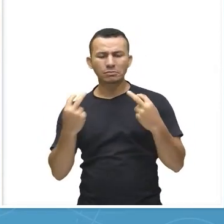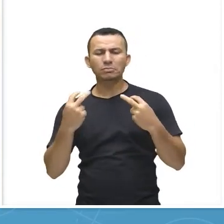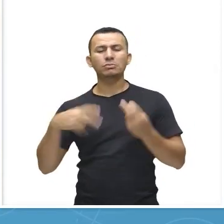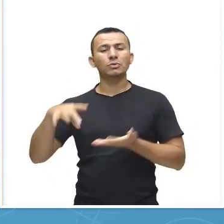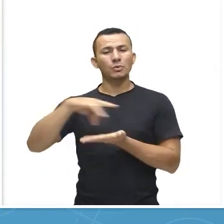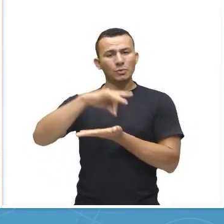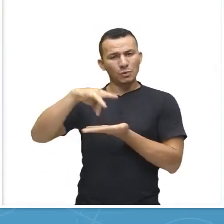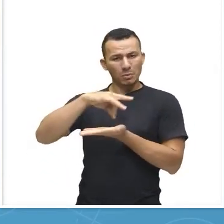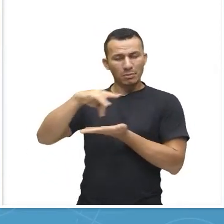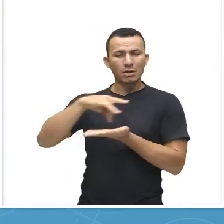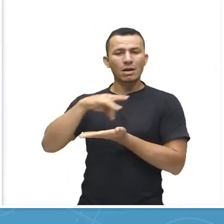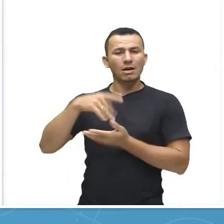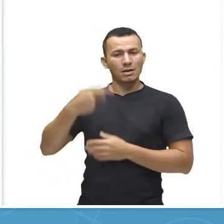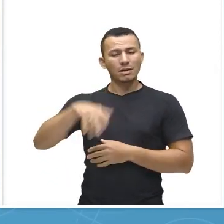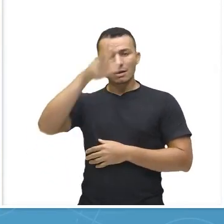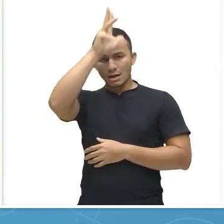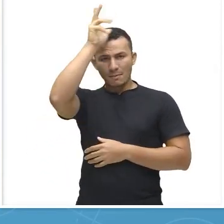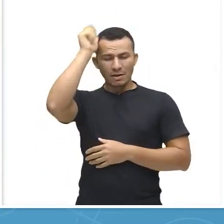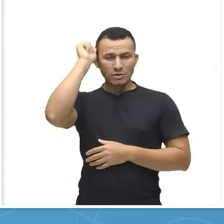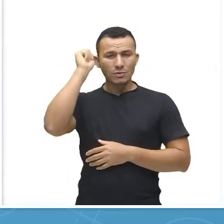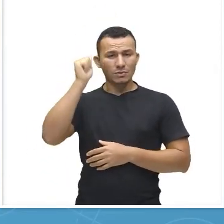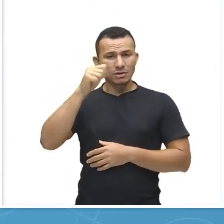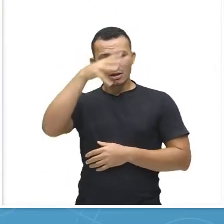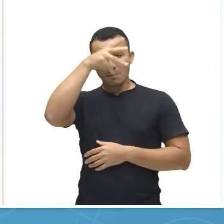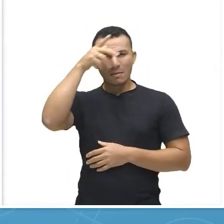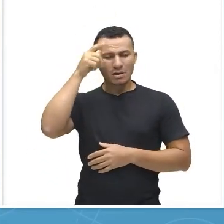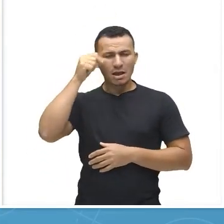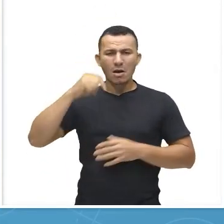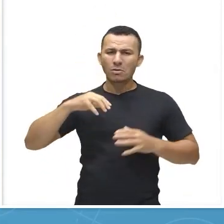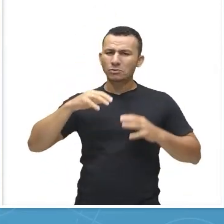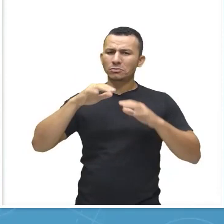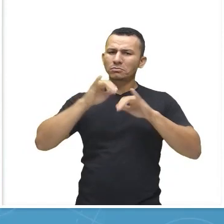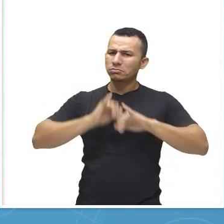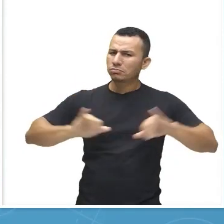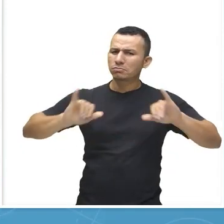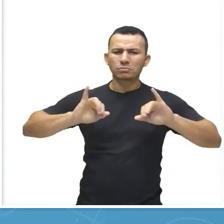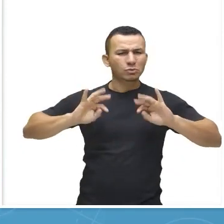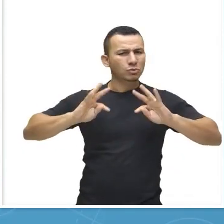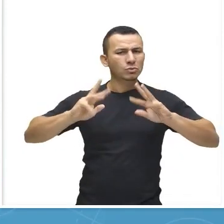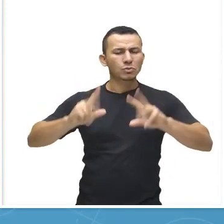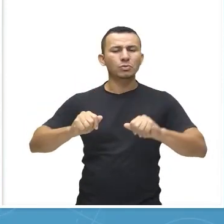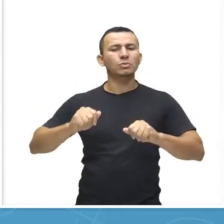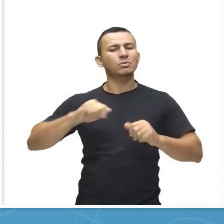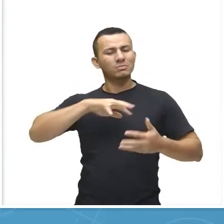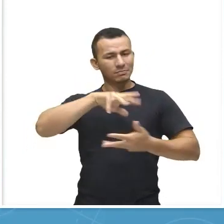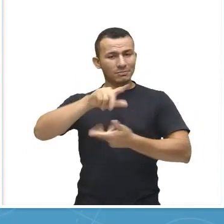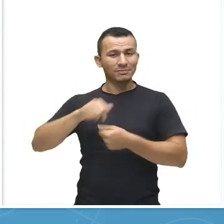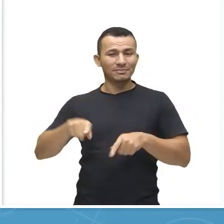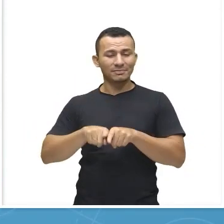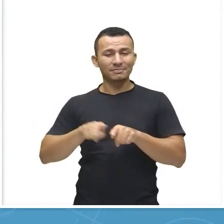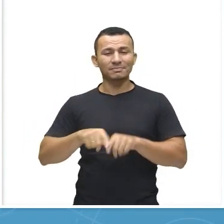Estado do Amazonas, em Manaus, para o Amazonas e para o mundo, tá bom? Vamos lá, segunda questão.